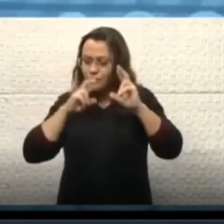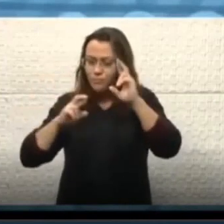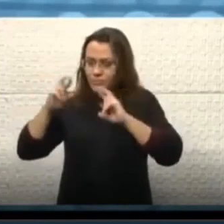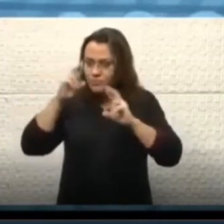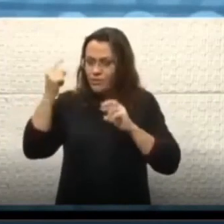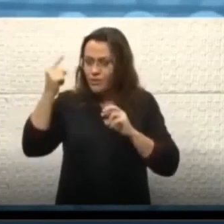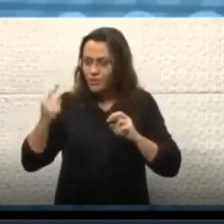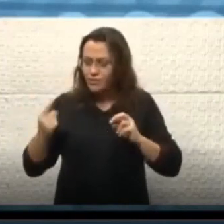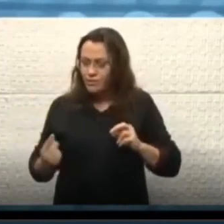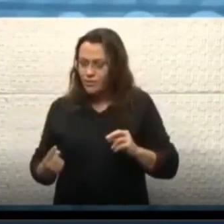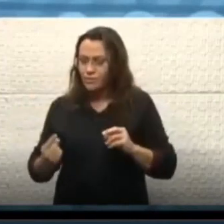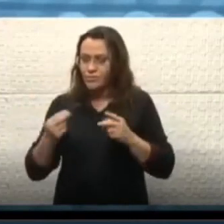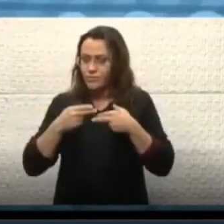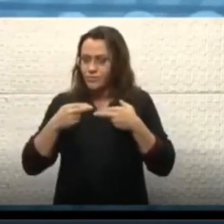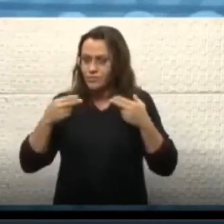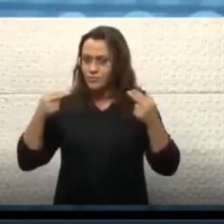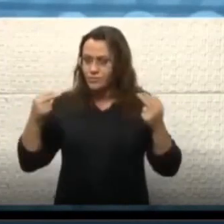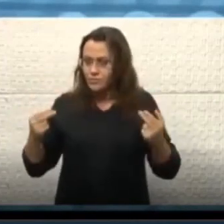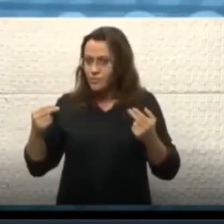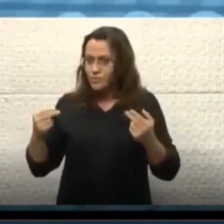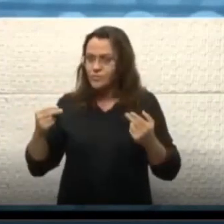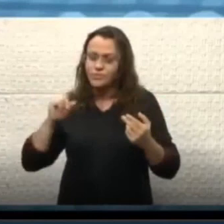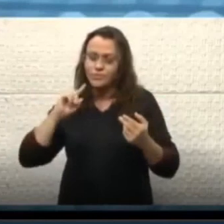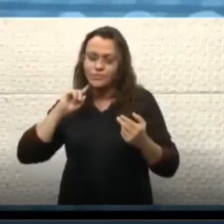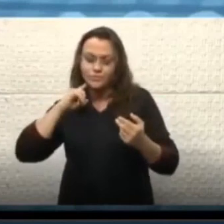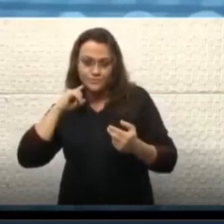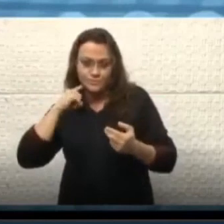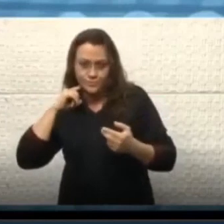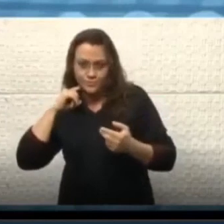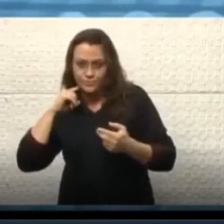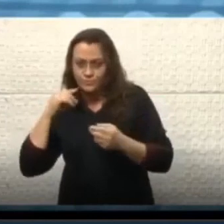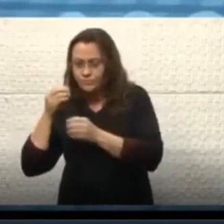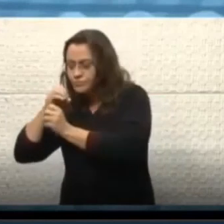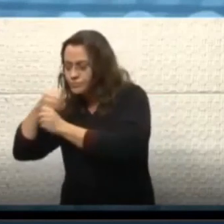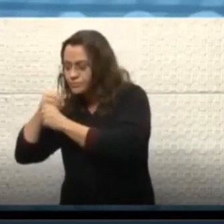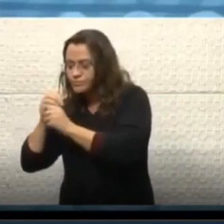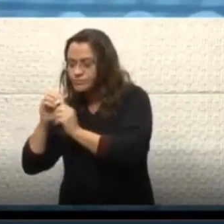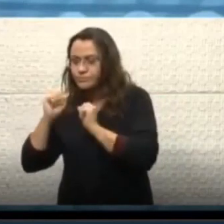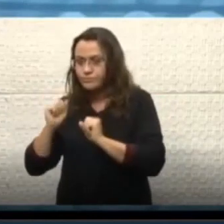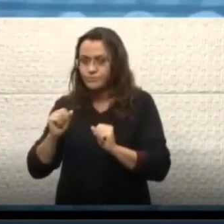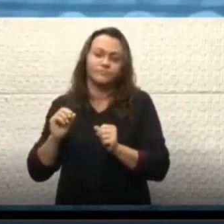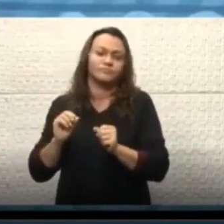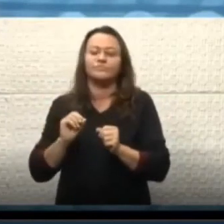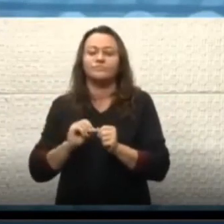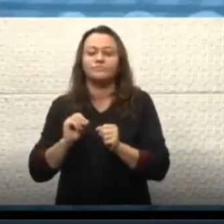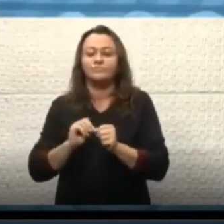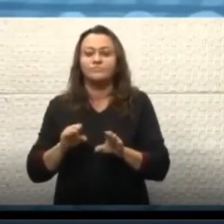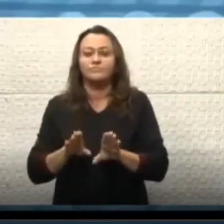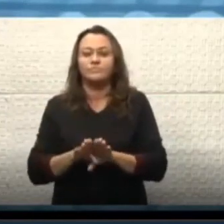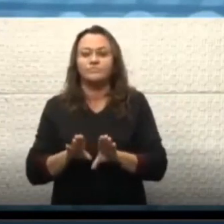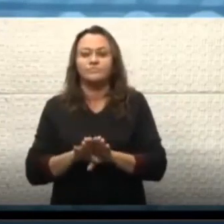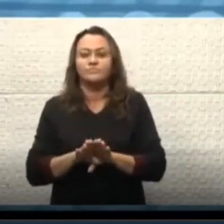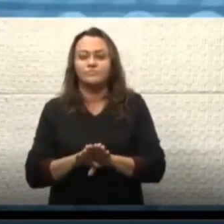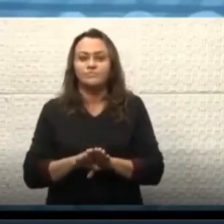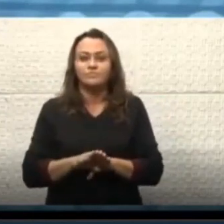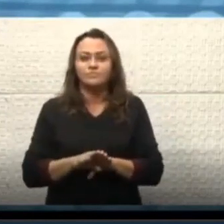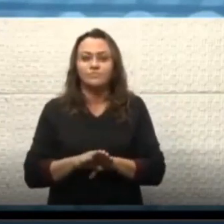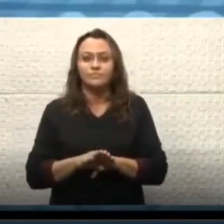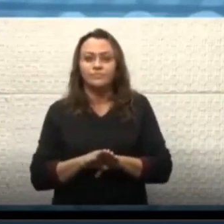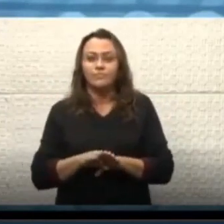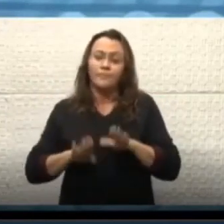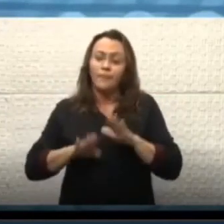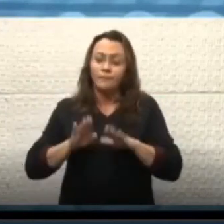desses componentes. Você não vai conseguir ver possíveis sujidades. Na hora de observar também ao microscópio óptico, você não vai conseguir ver, talvez,